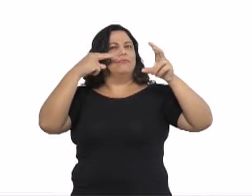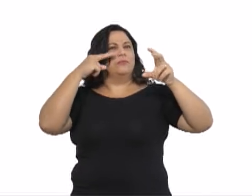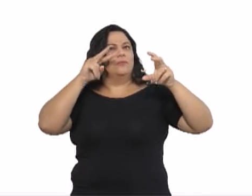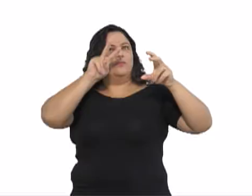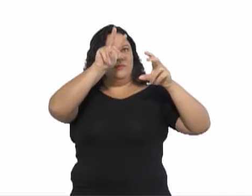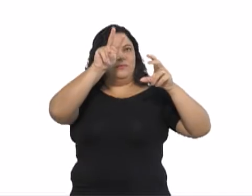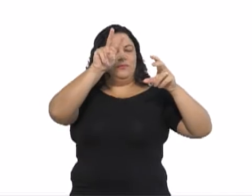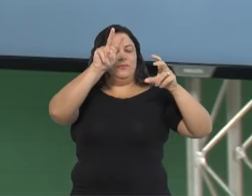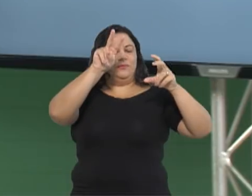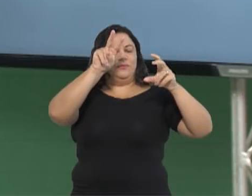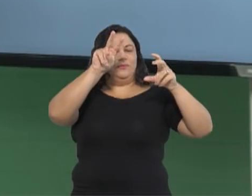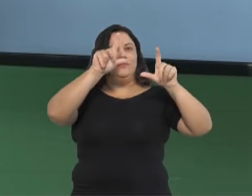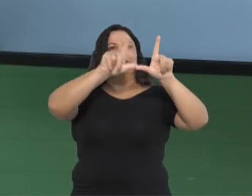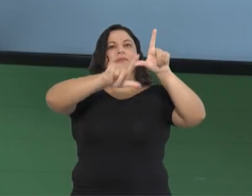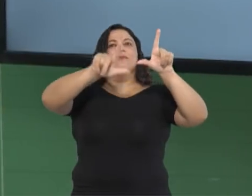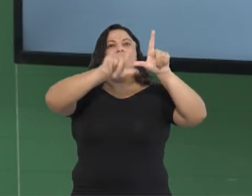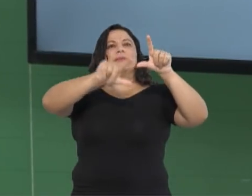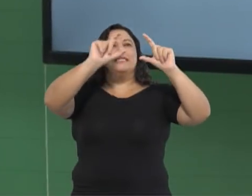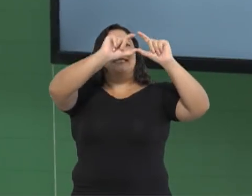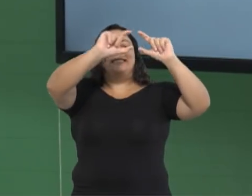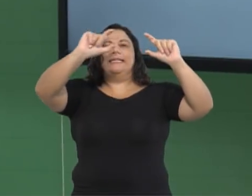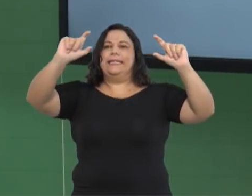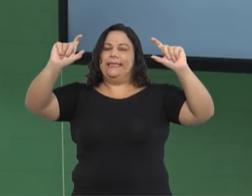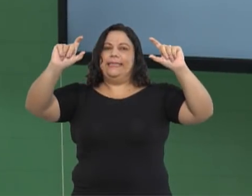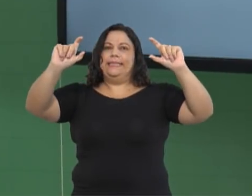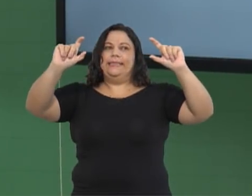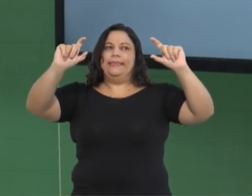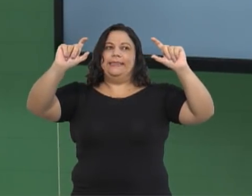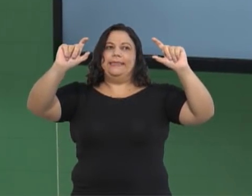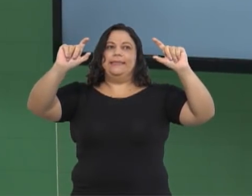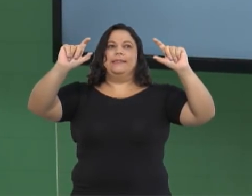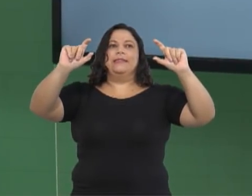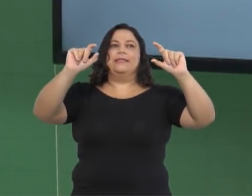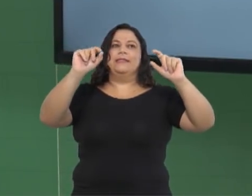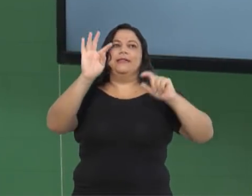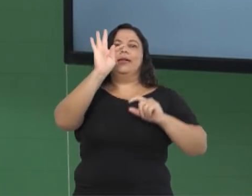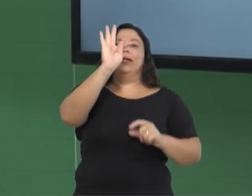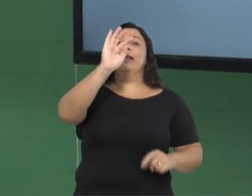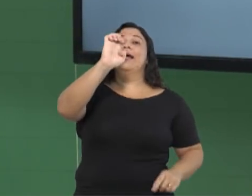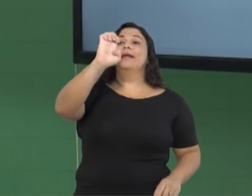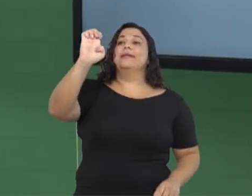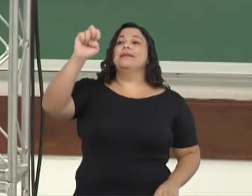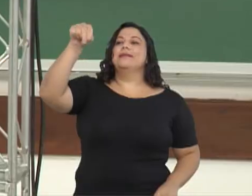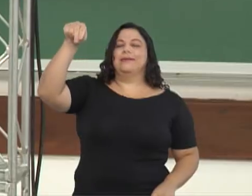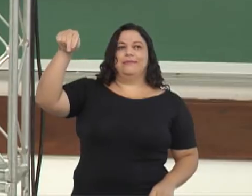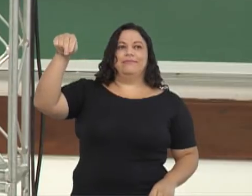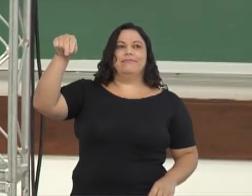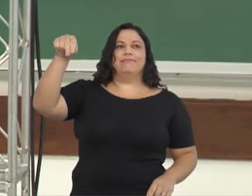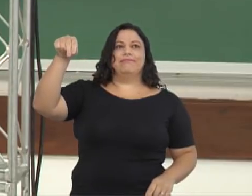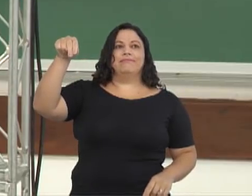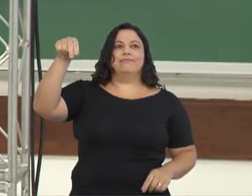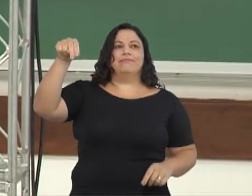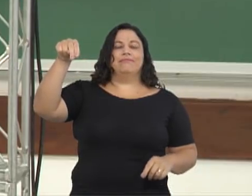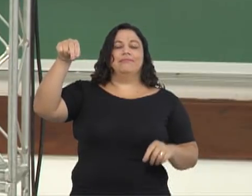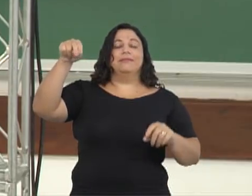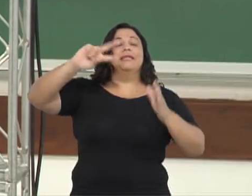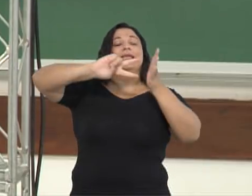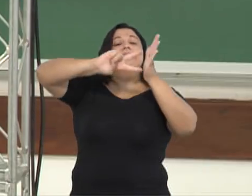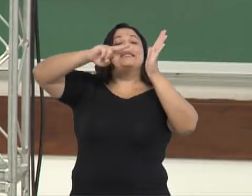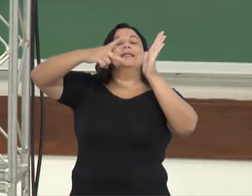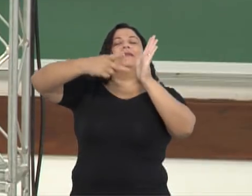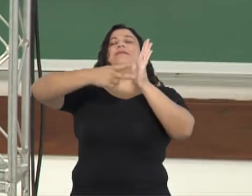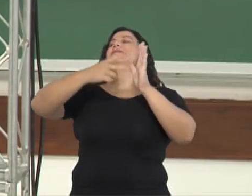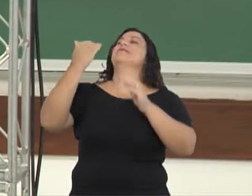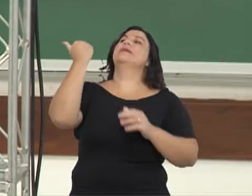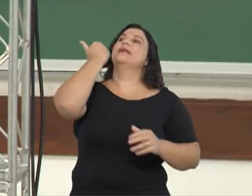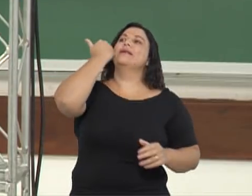dos numerozinhos tinham a terminaçãozinha teen no final, que é a palavrinha adolescente. Então, a gente